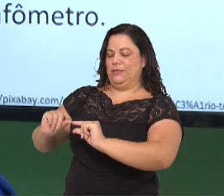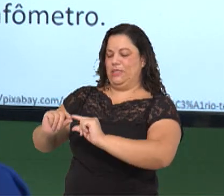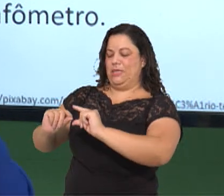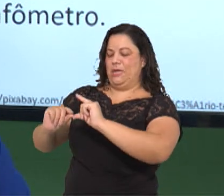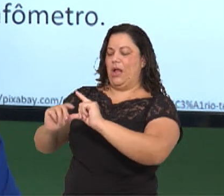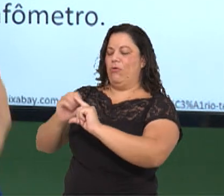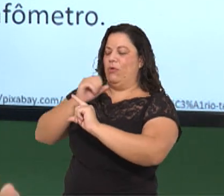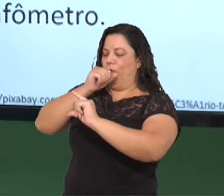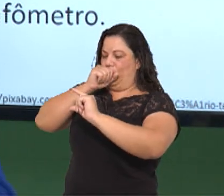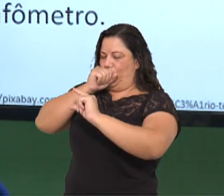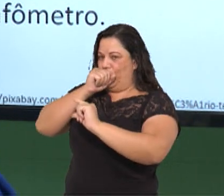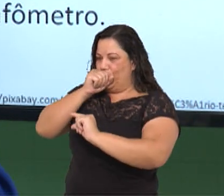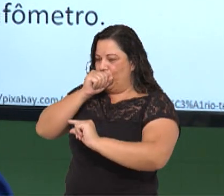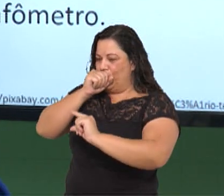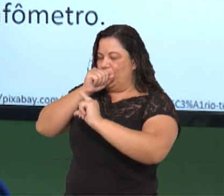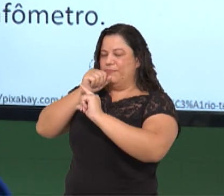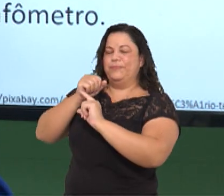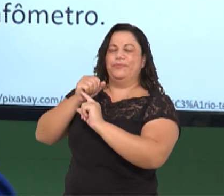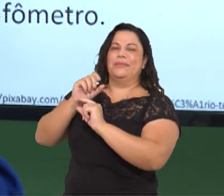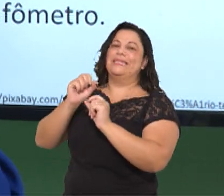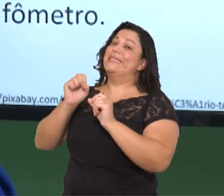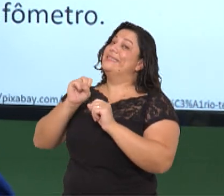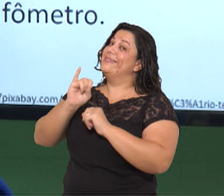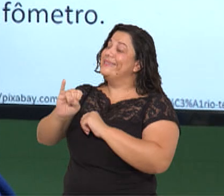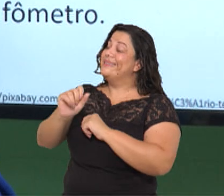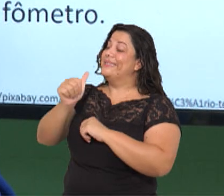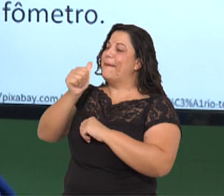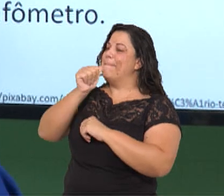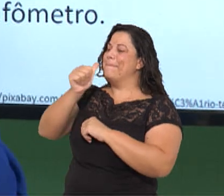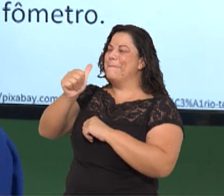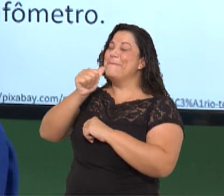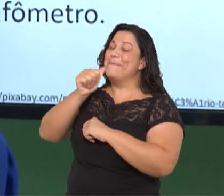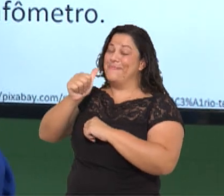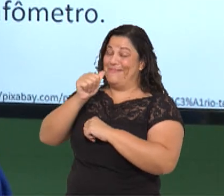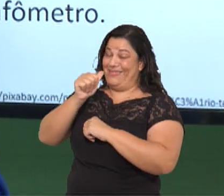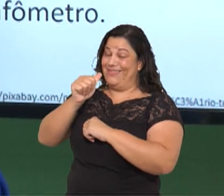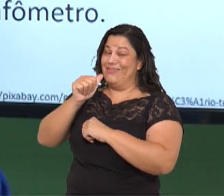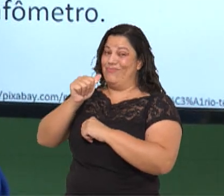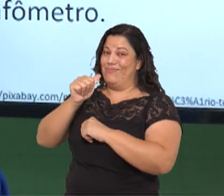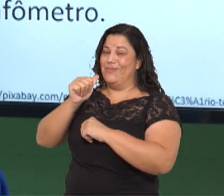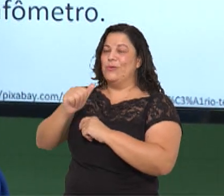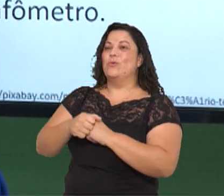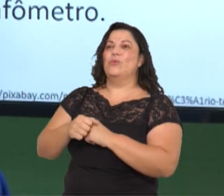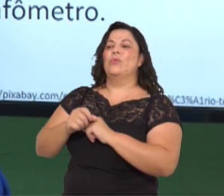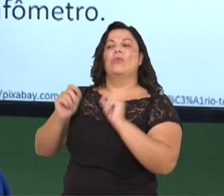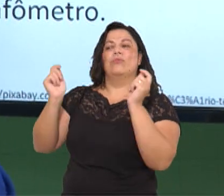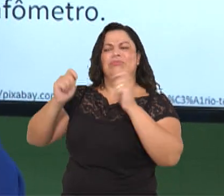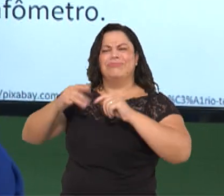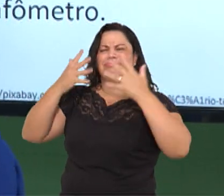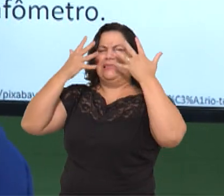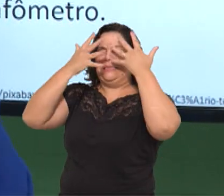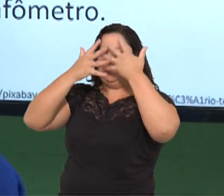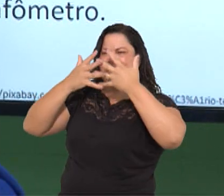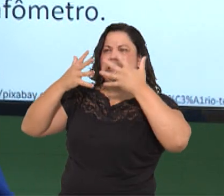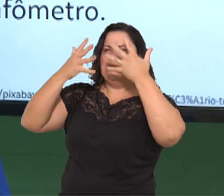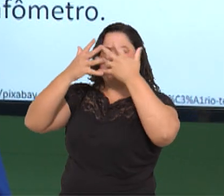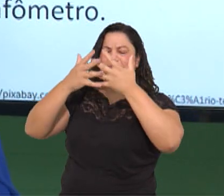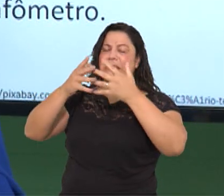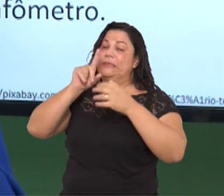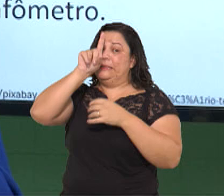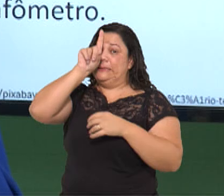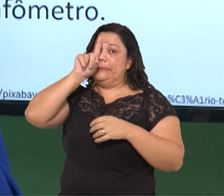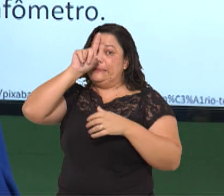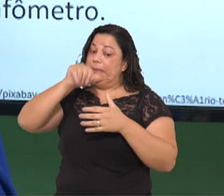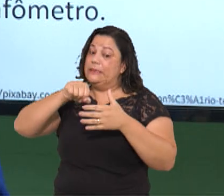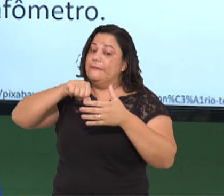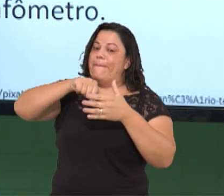se a pessoa ingeriu ou não muito álcool. Se ela ingeriu muito álcool, vai afetar a condução dela. E ela pode bater o